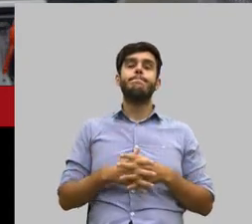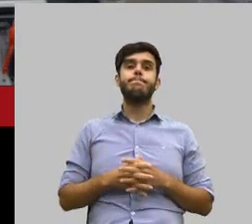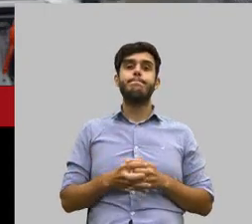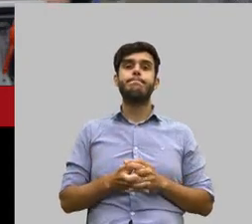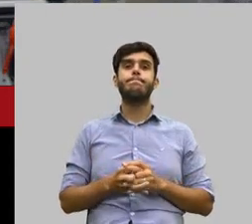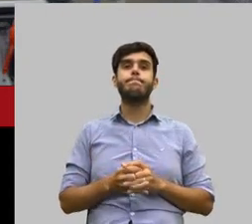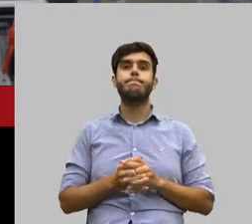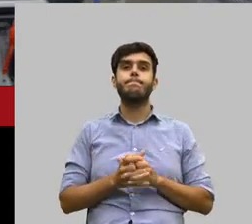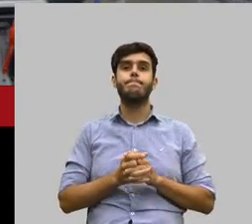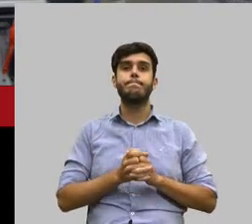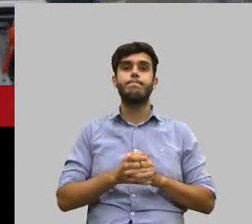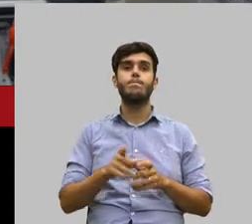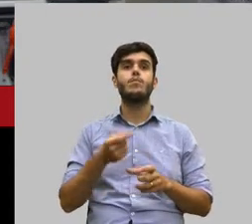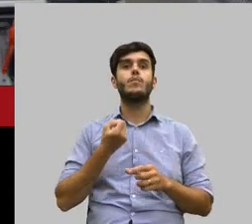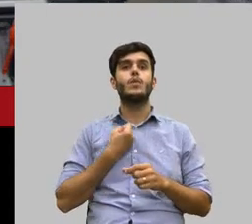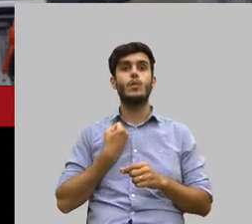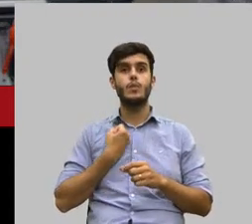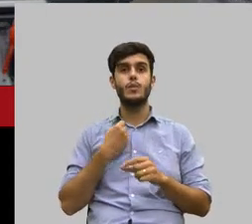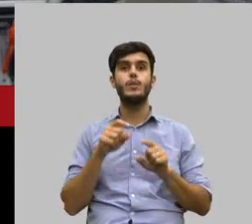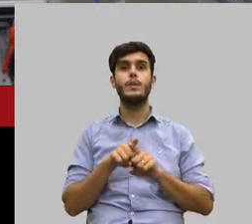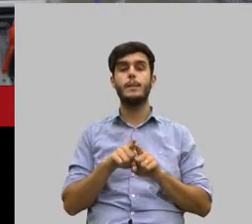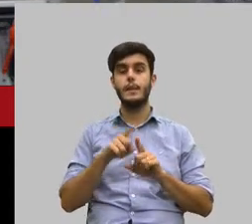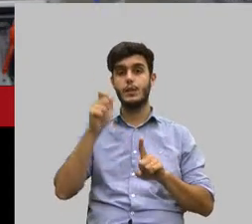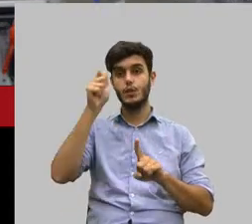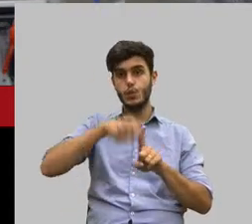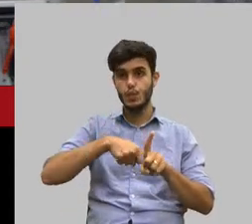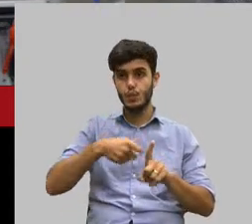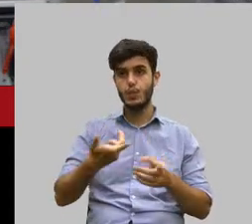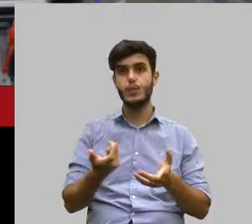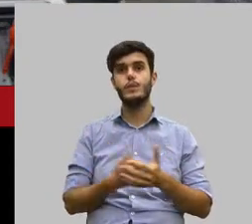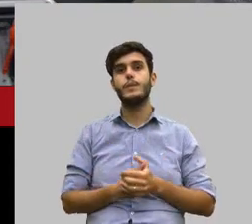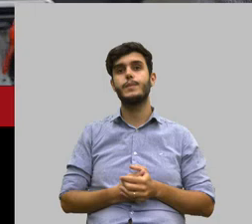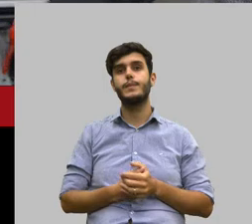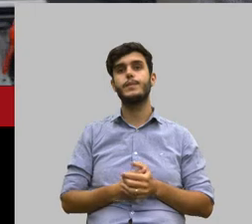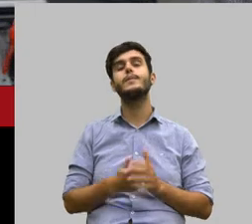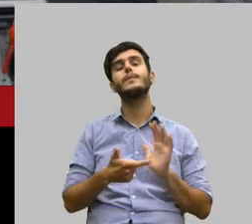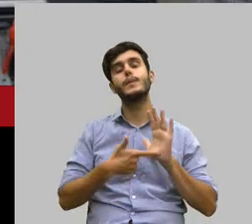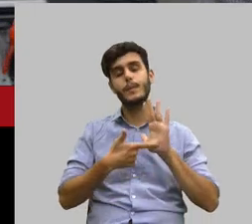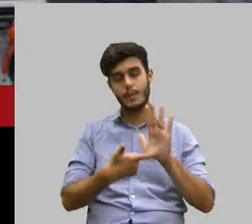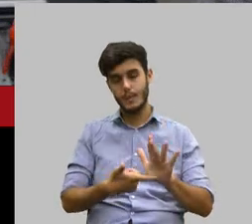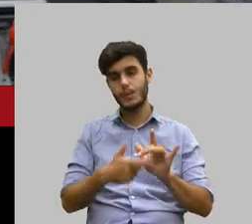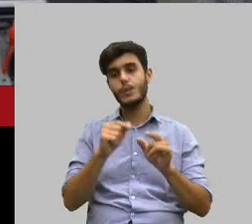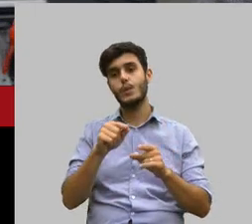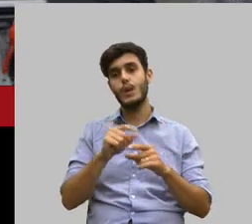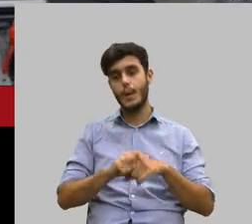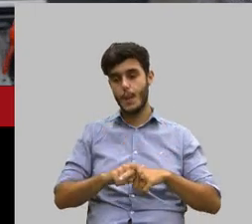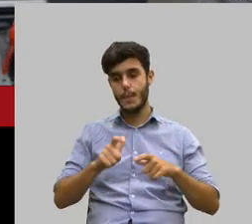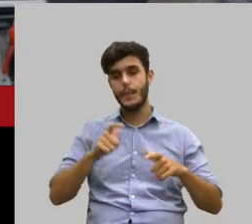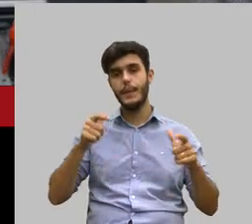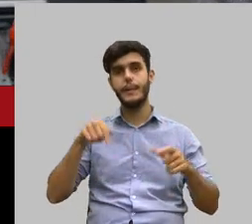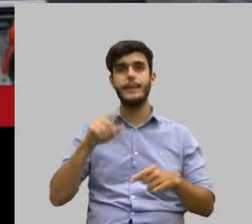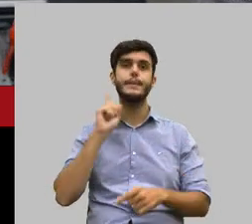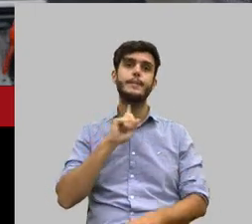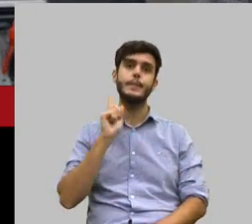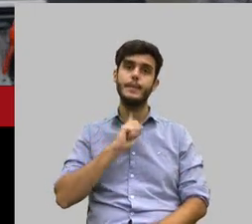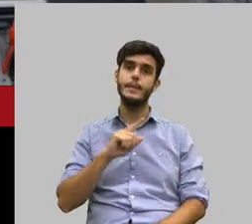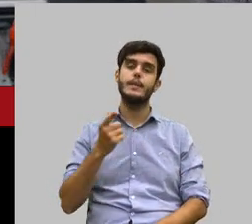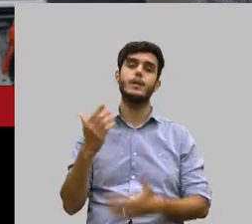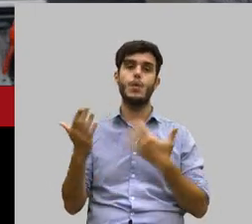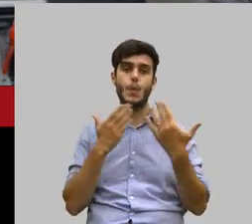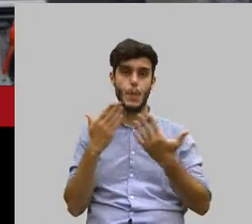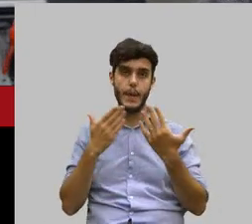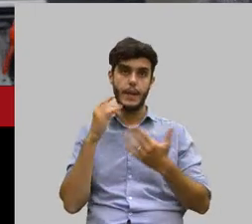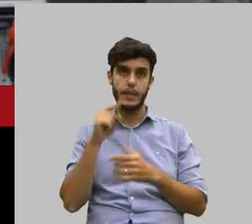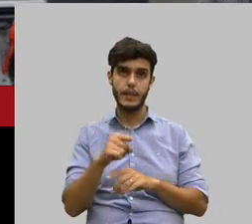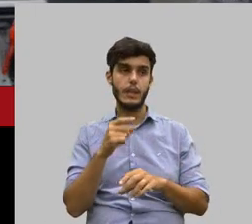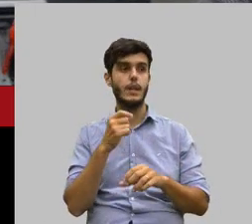que até o número de o número de estupros apresentou aumento em Minas Gerais comparando